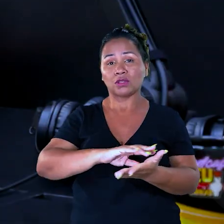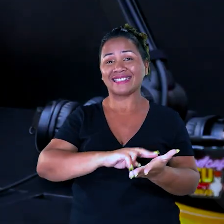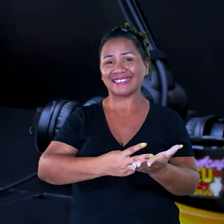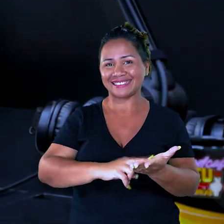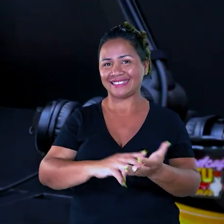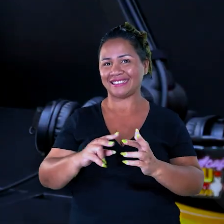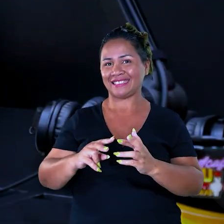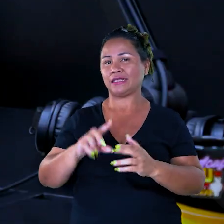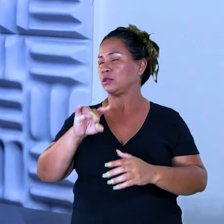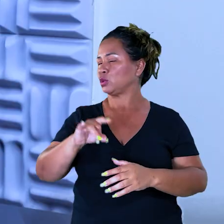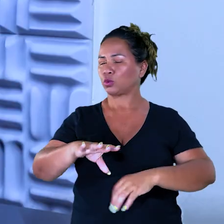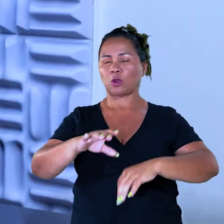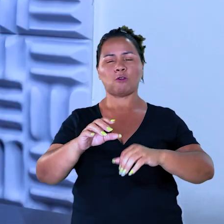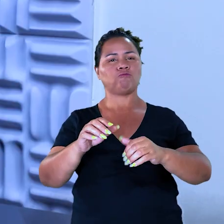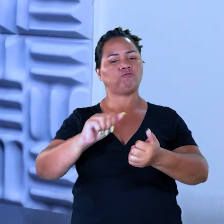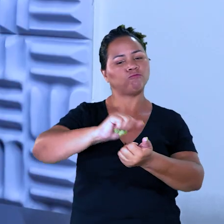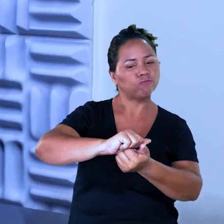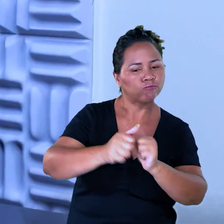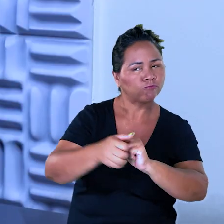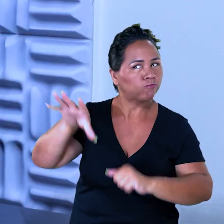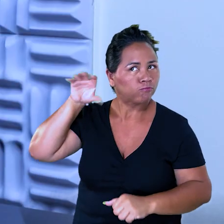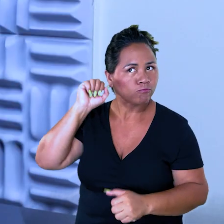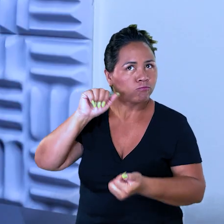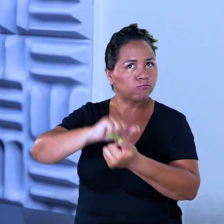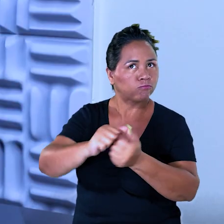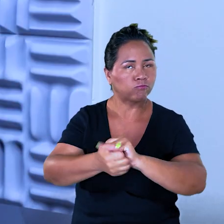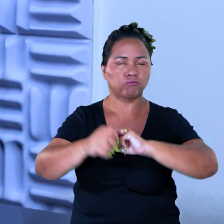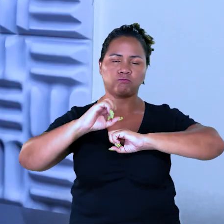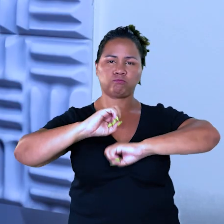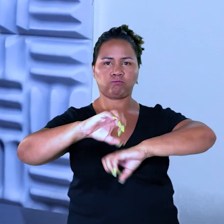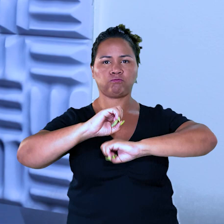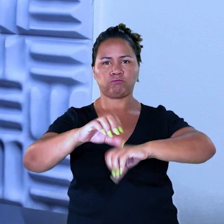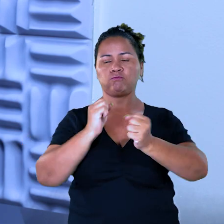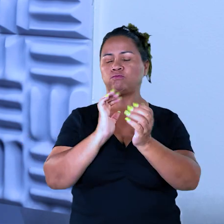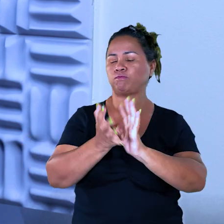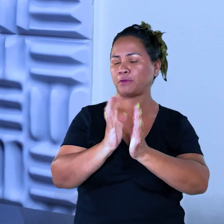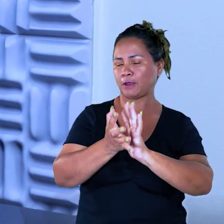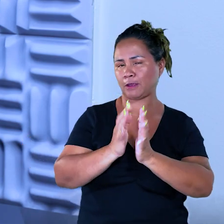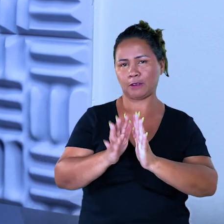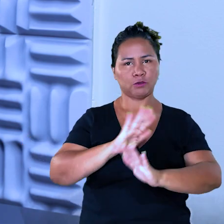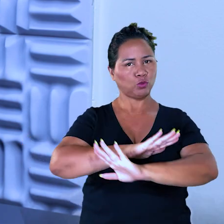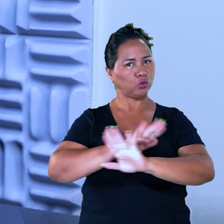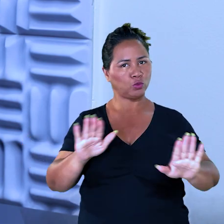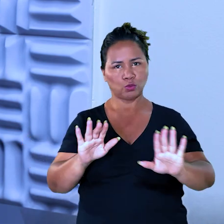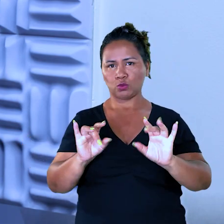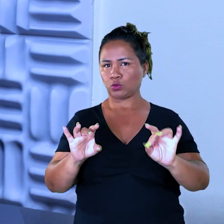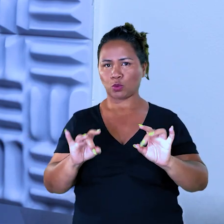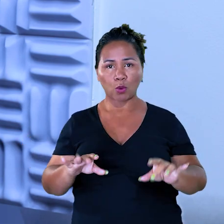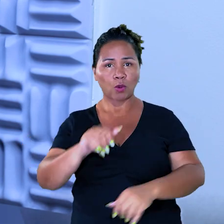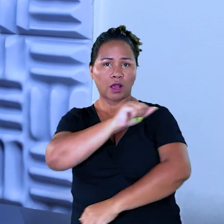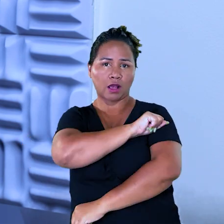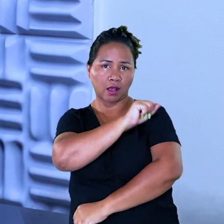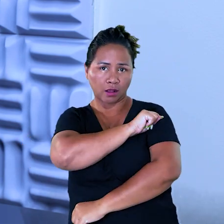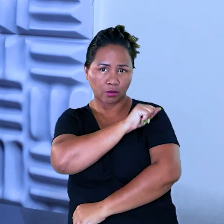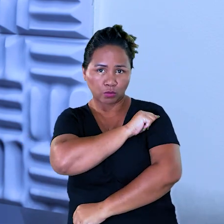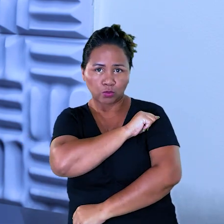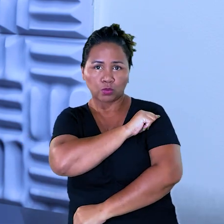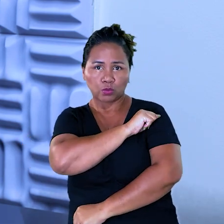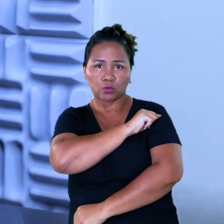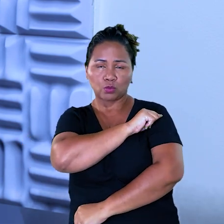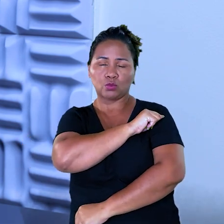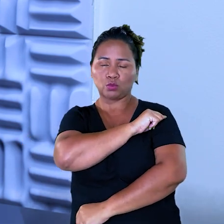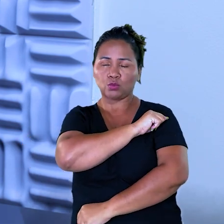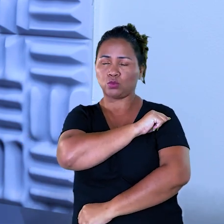estou há quase 30 anos, Líbia há 19, 20 anos. A gente ouve sempre dentro de sala de aula. Eu já não atuo mais só em sala de